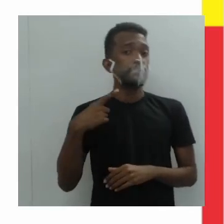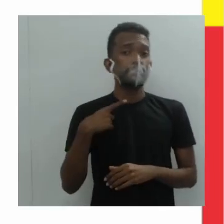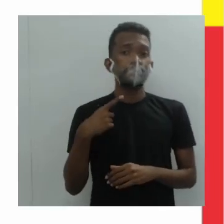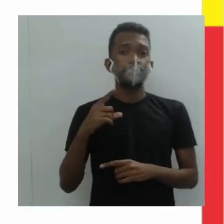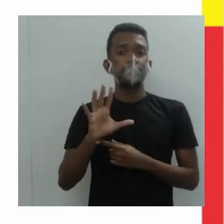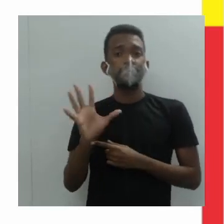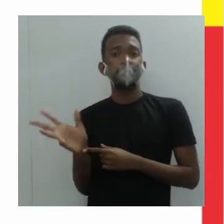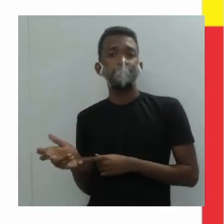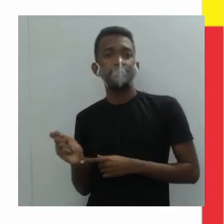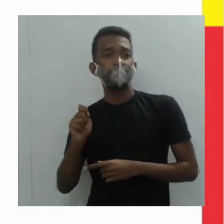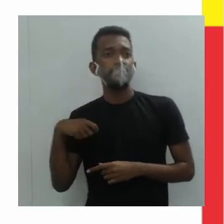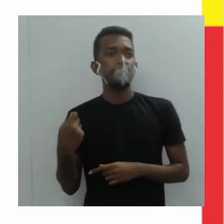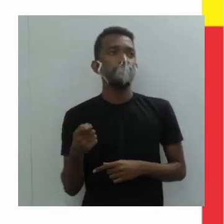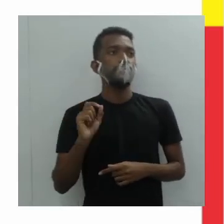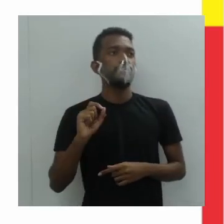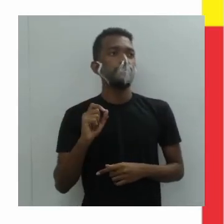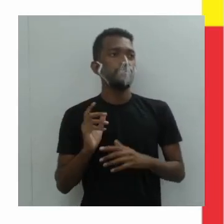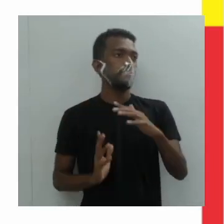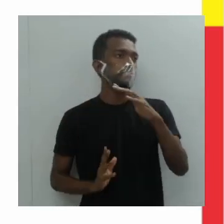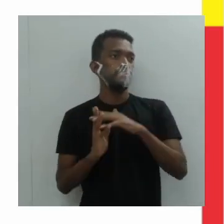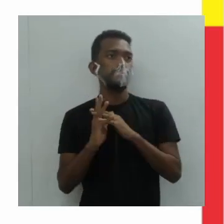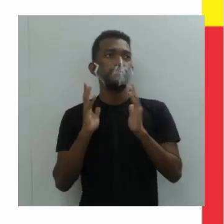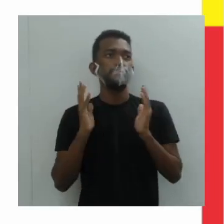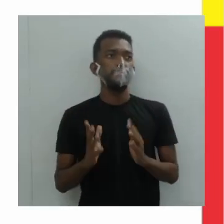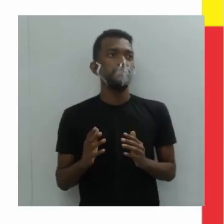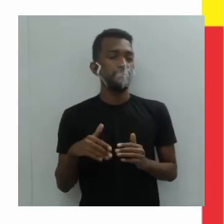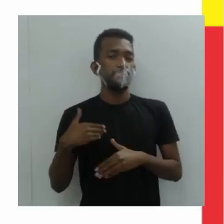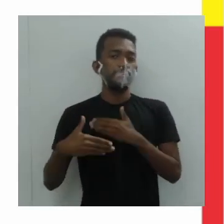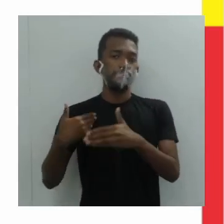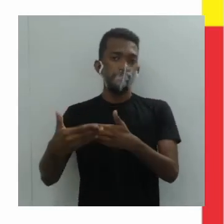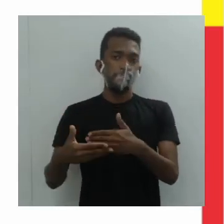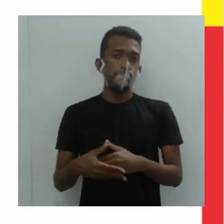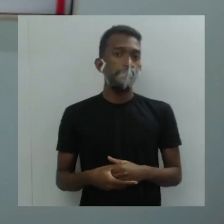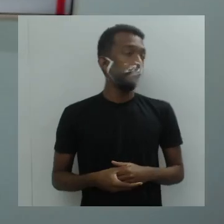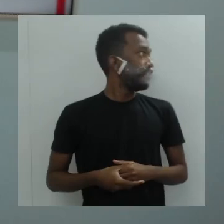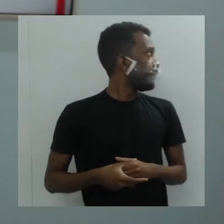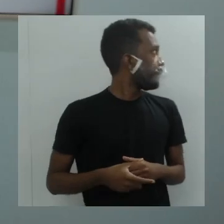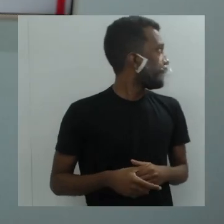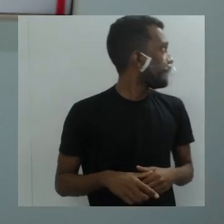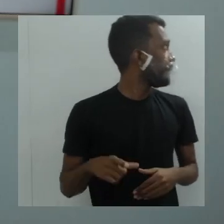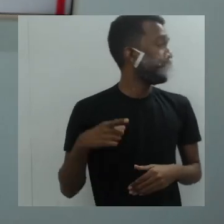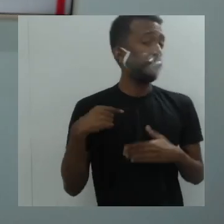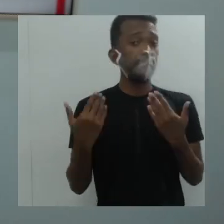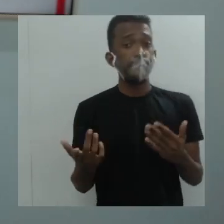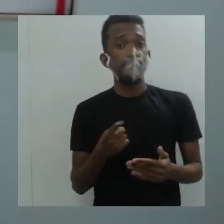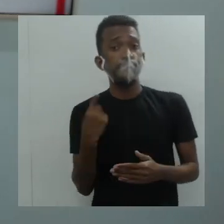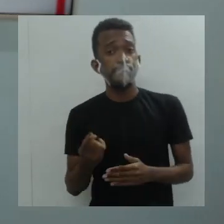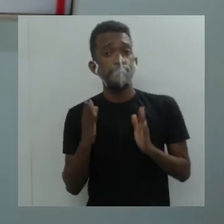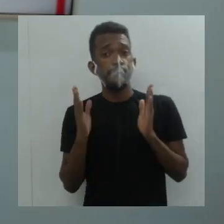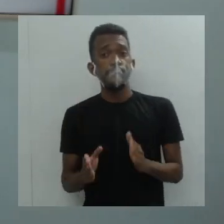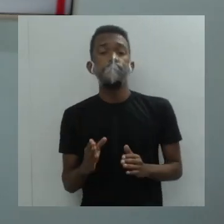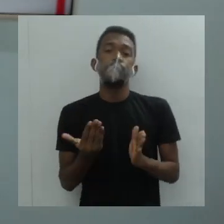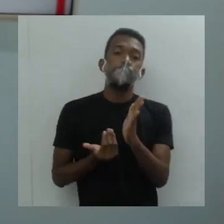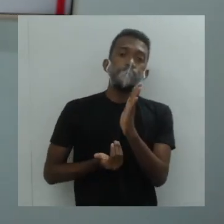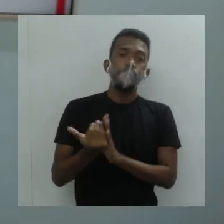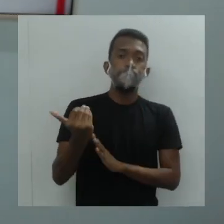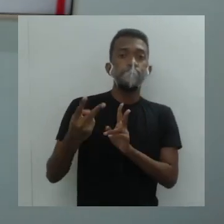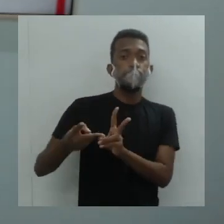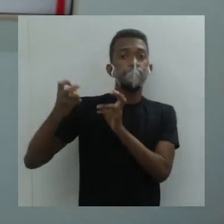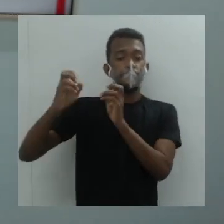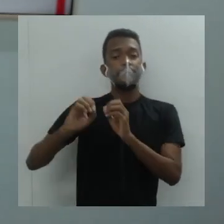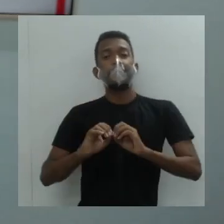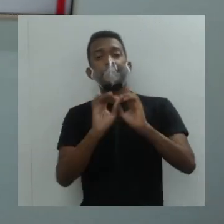África como um carro-chefe desse processo, né? E a gente começa a